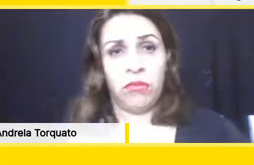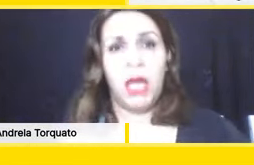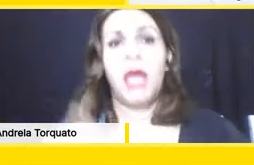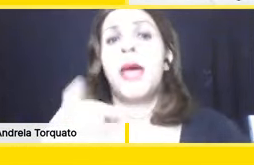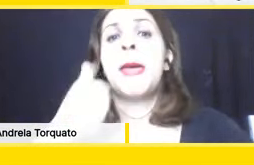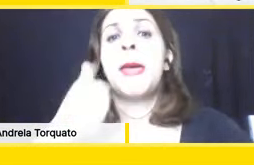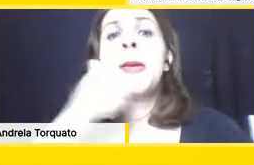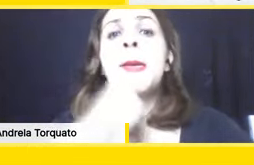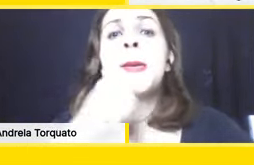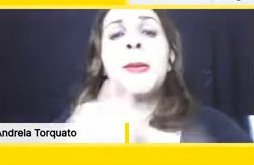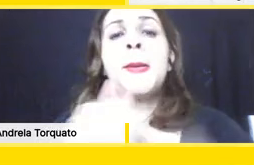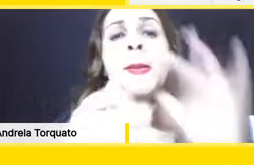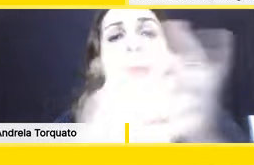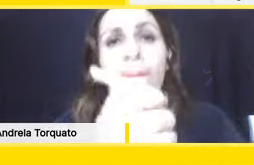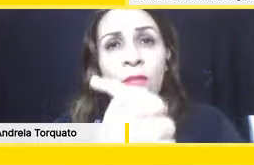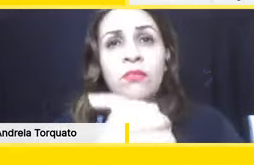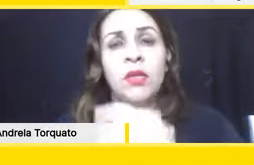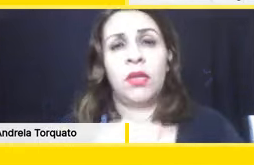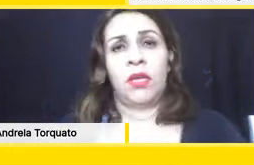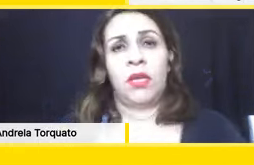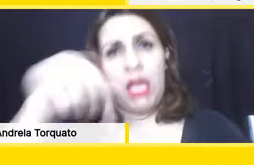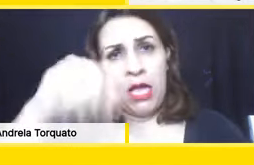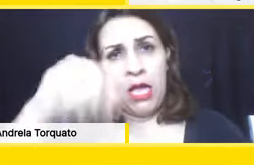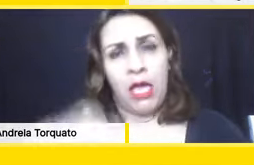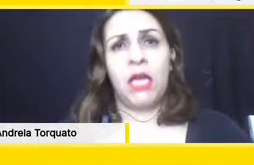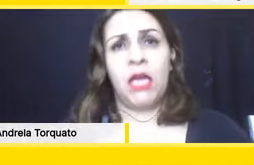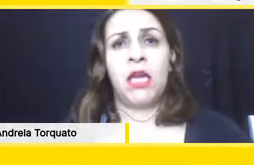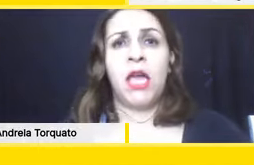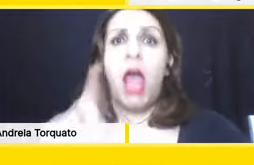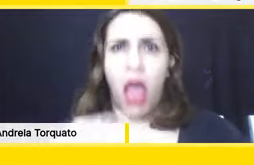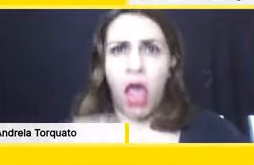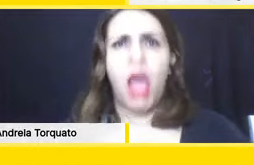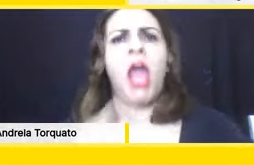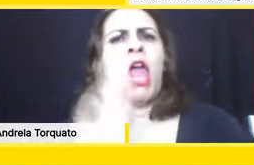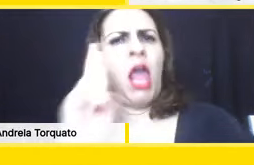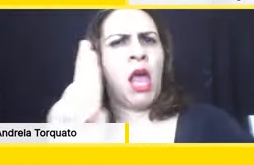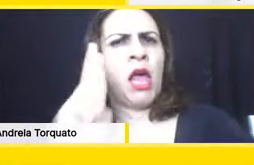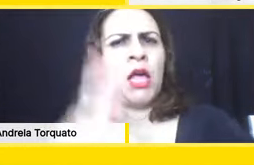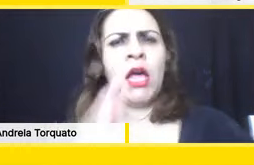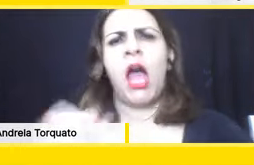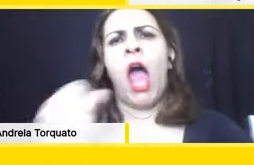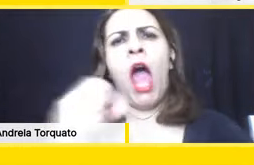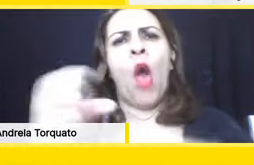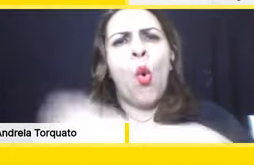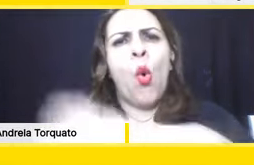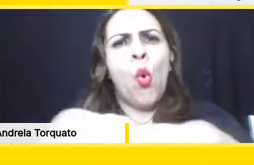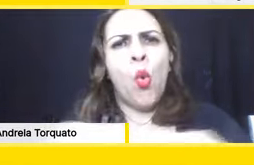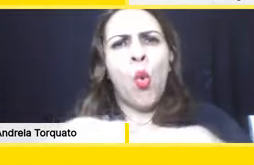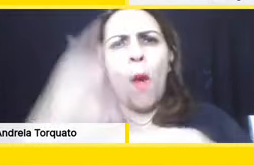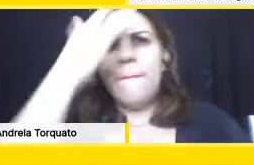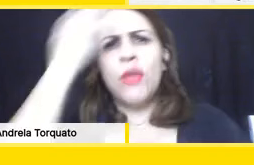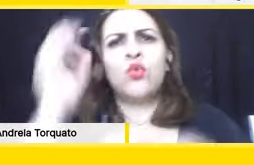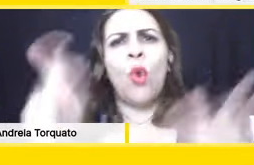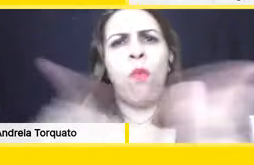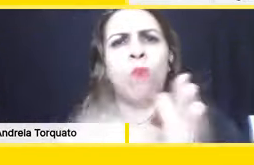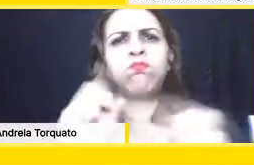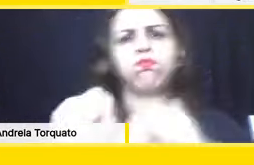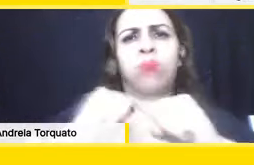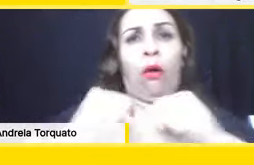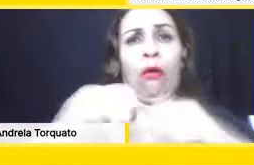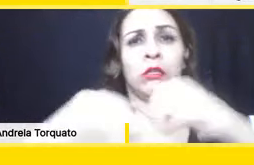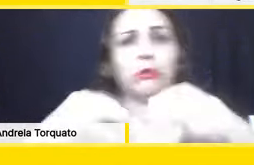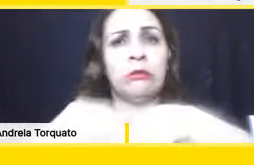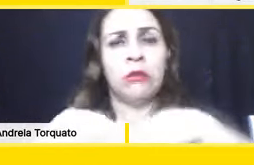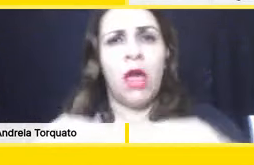da Associação Viva Além das Crises, aqui no Distrito Federal, que é uma associação de pessoas com epilepsia. E atualmente eu